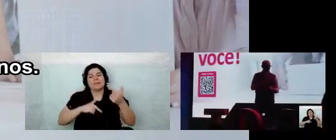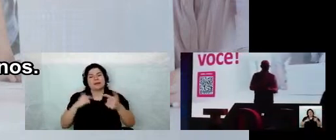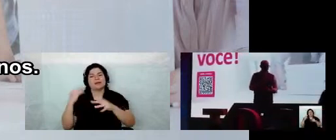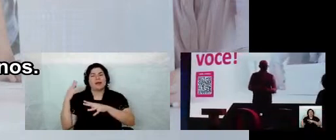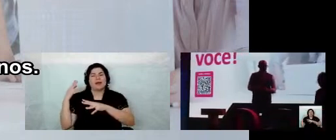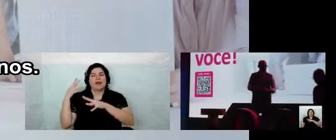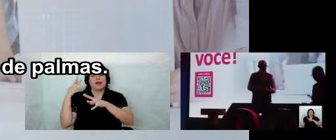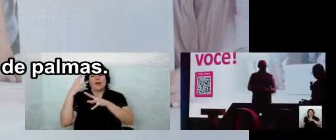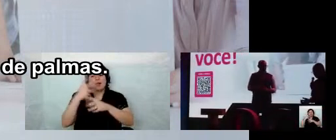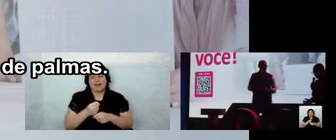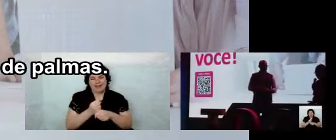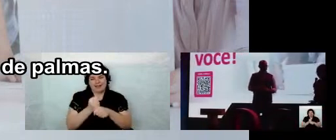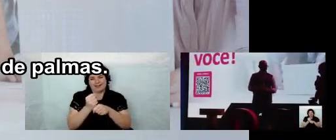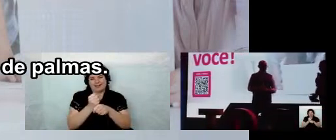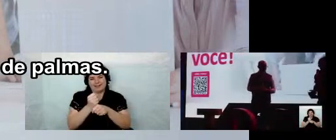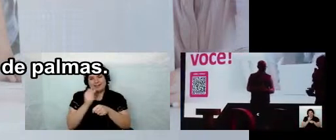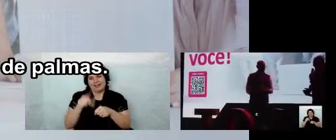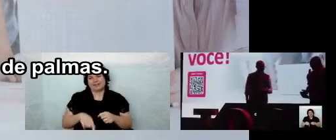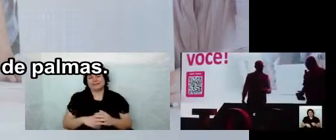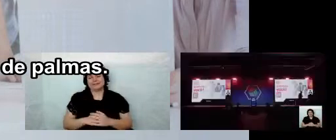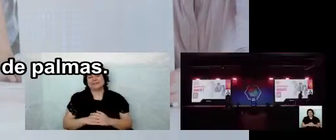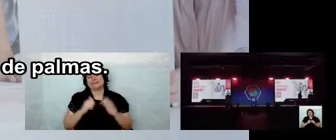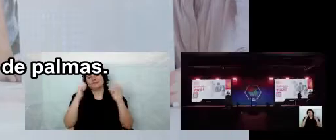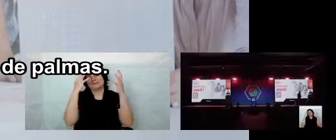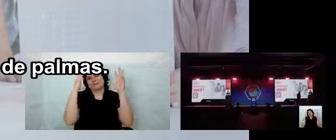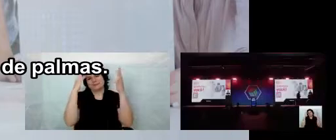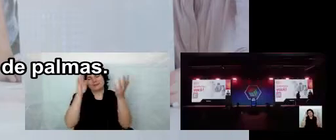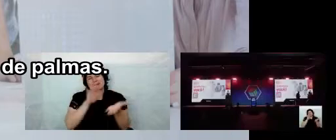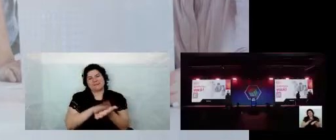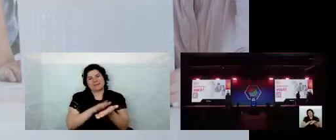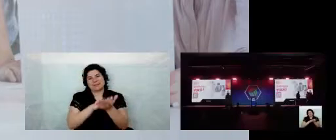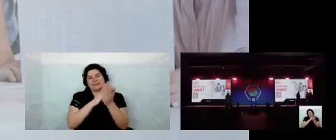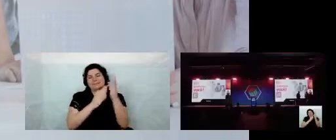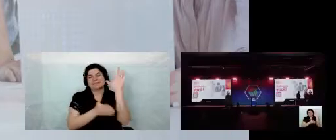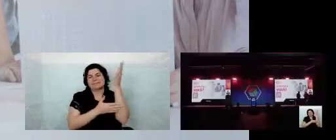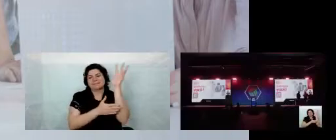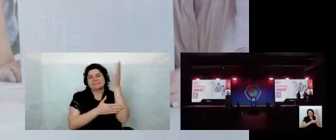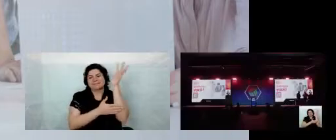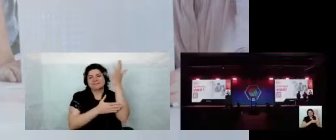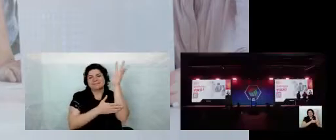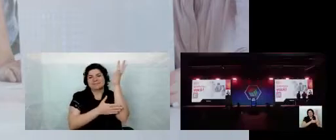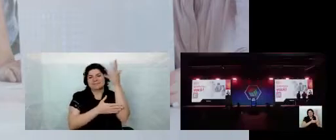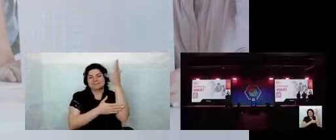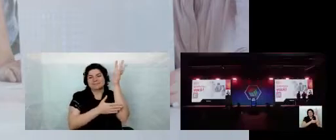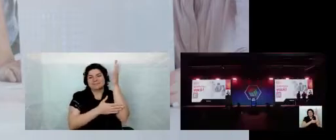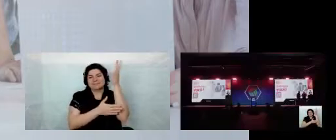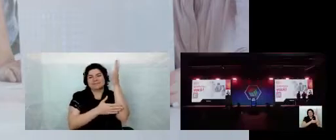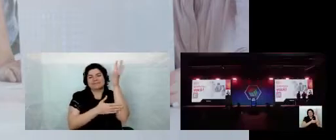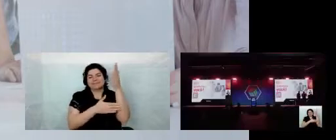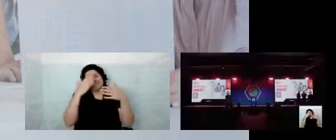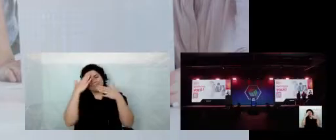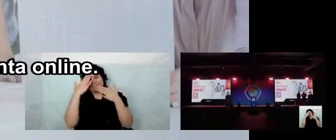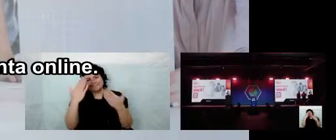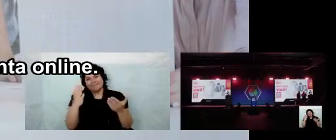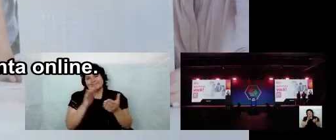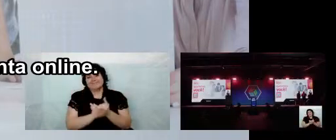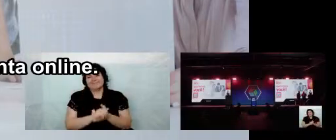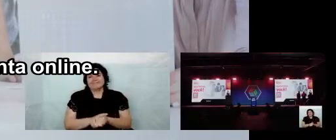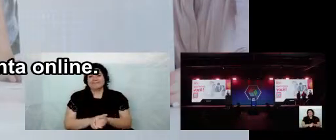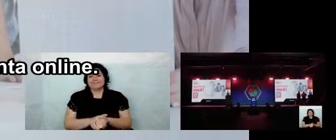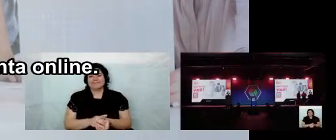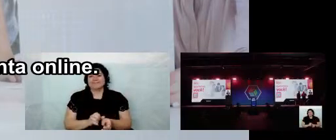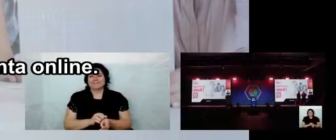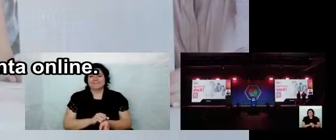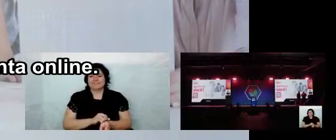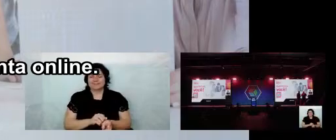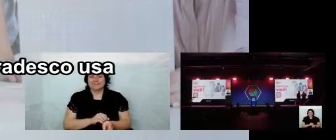anos. Muito legal, parabéns, salva de palmas. Muito obrigado. Nós temos